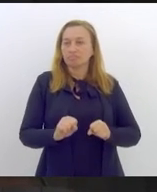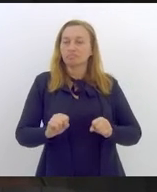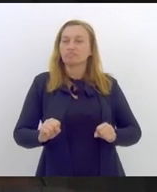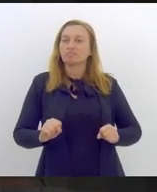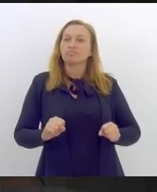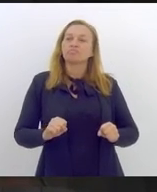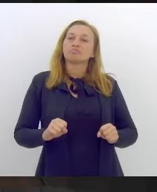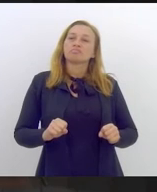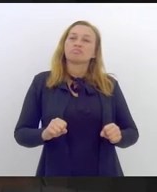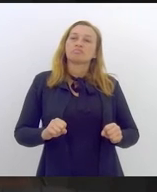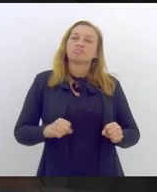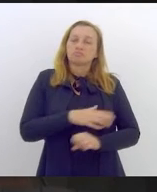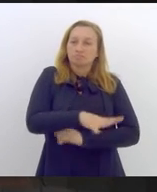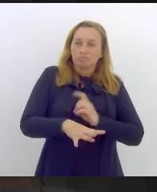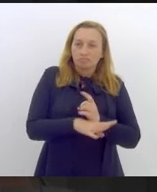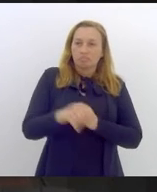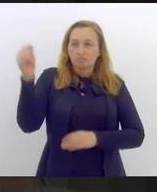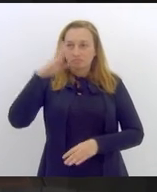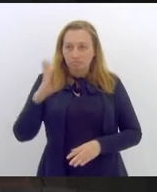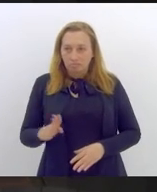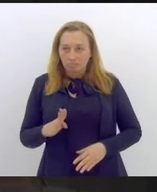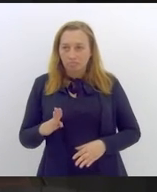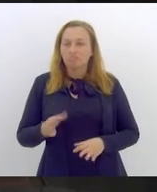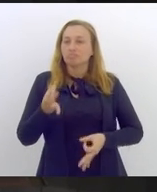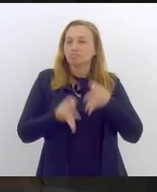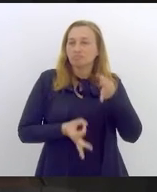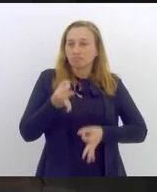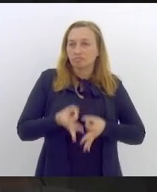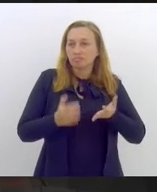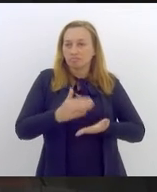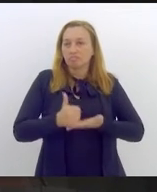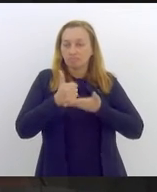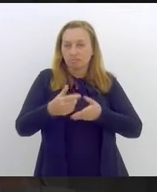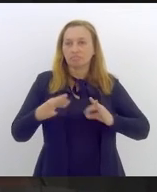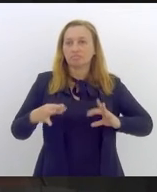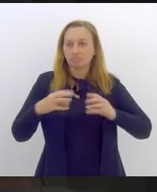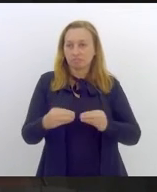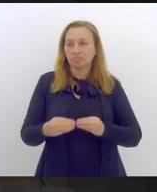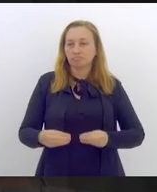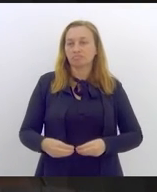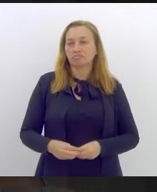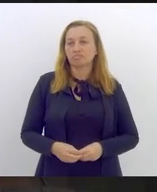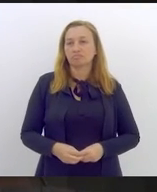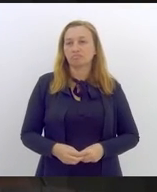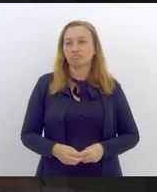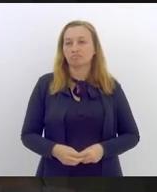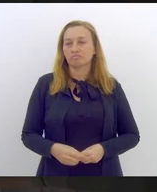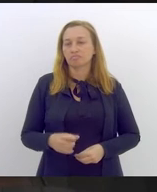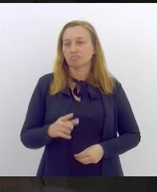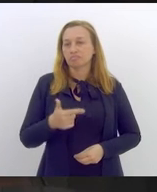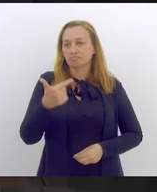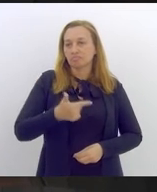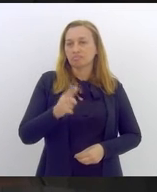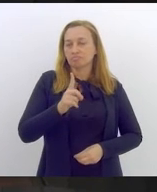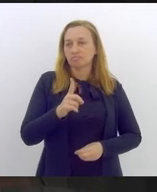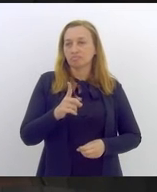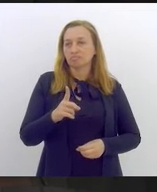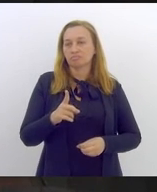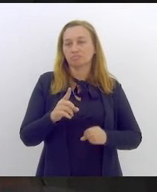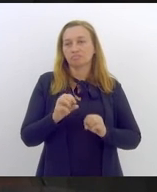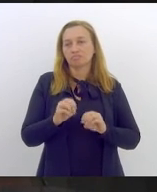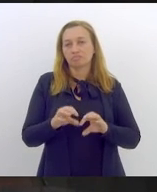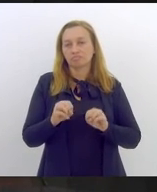em busca de igualdade de justiça social e dignidade para todos e todos então segundo ele educação não era uma crise mas um projeto e por